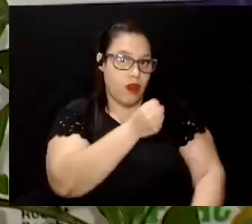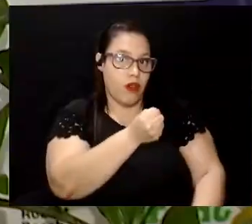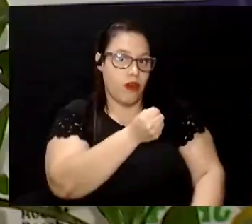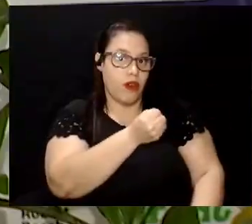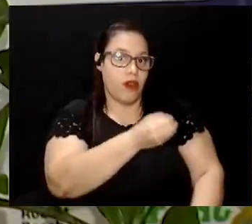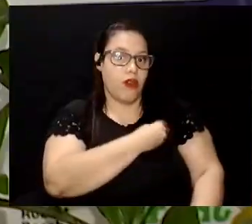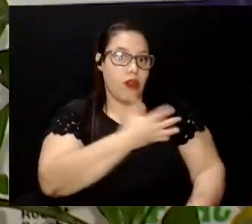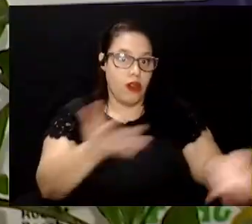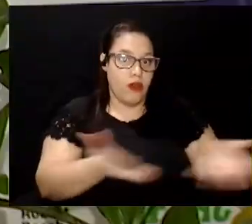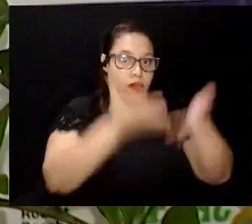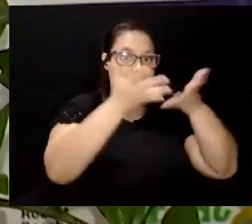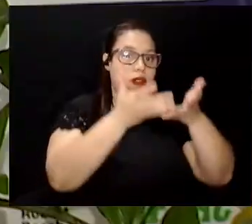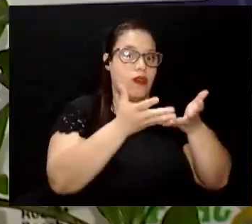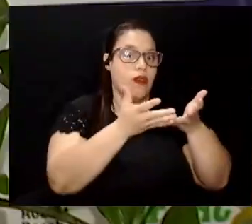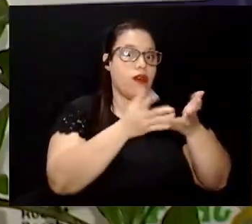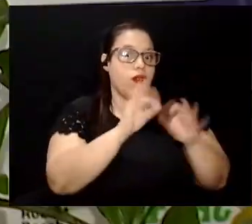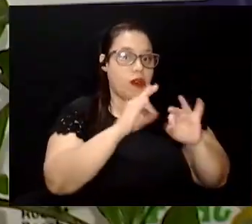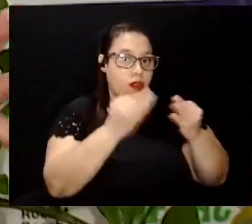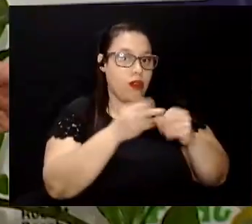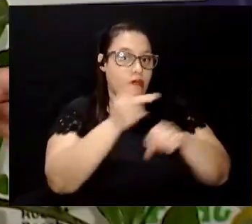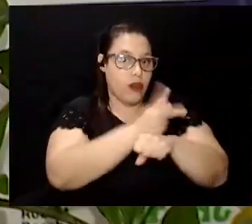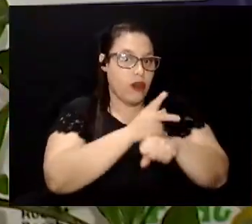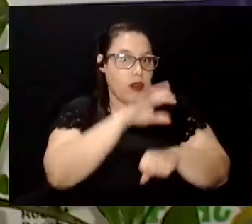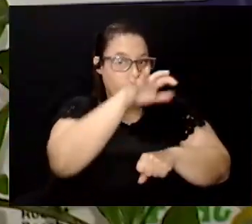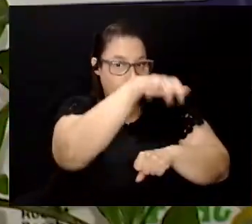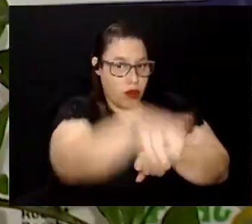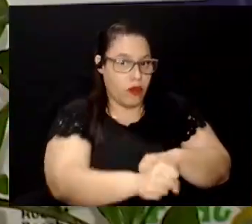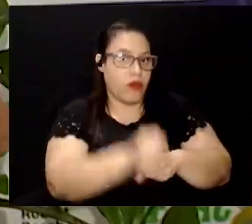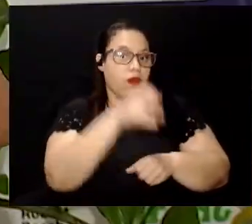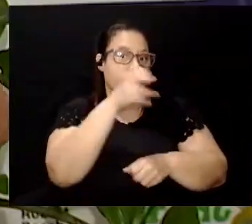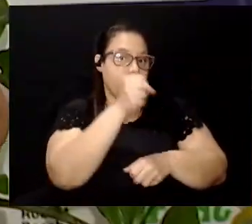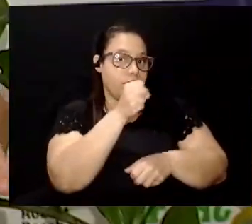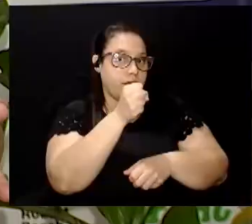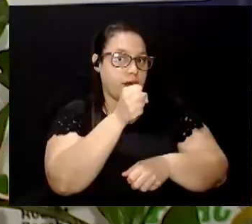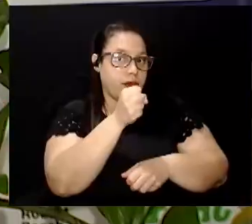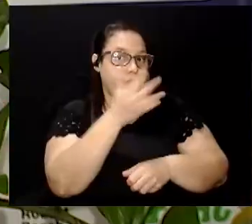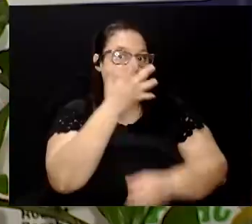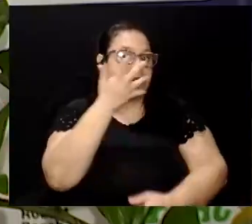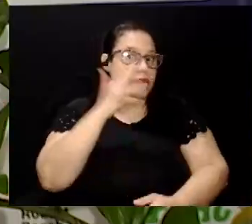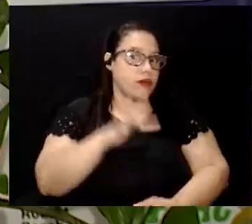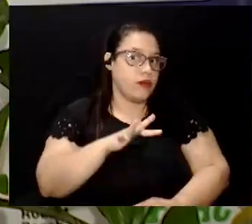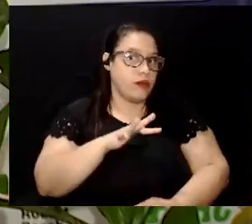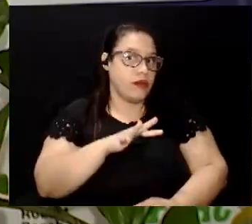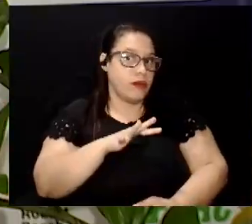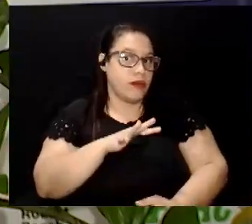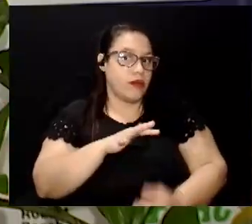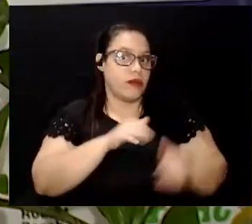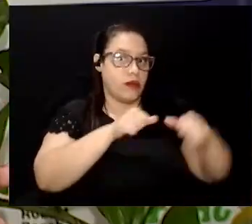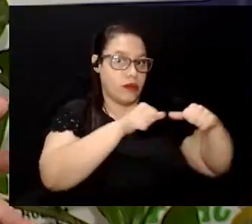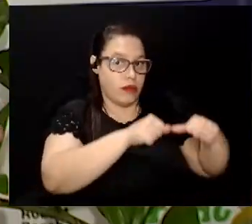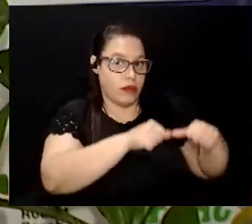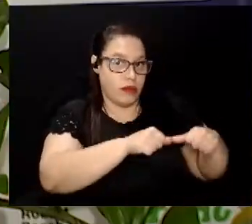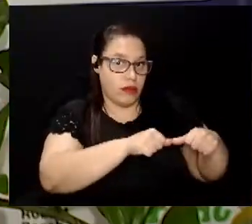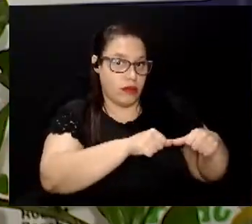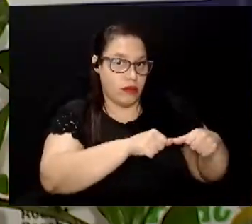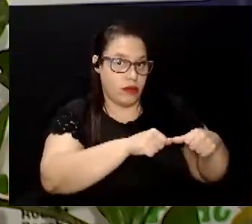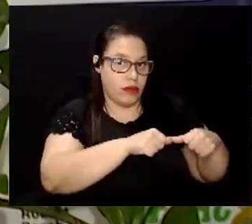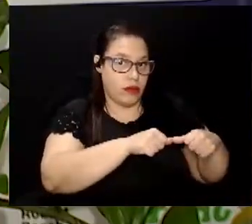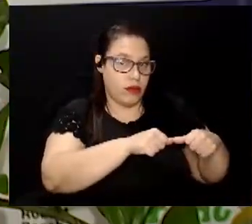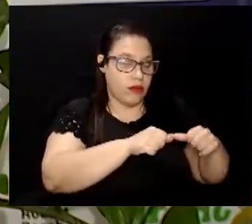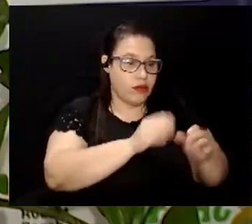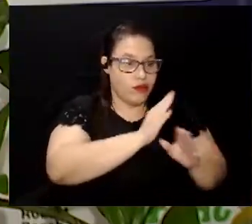o leite e as crianças, elas ficavam ali meio desocupadas, vamos dizer assim. E